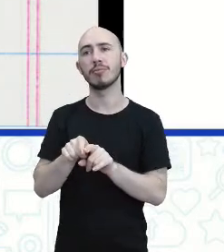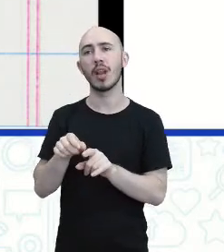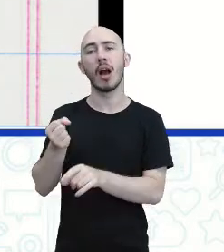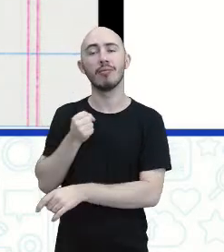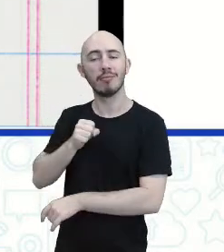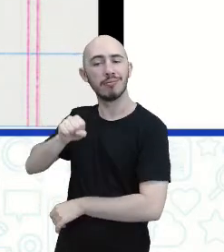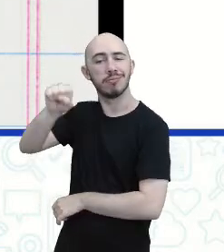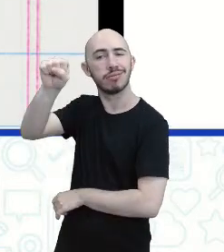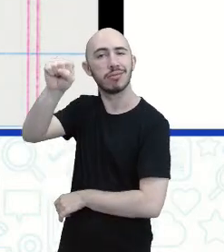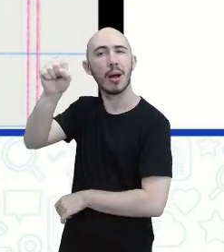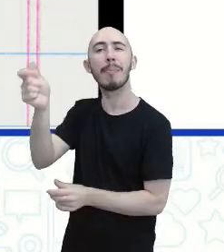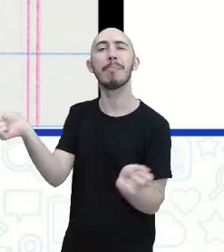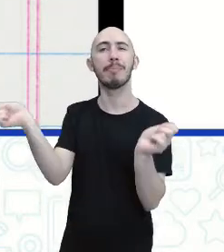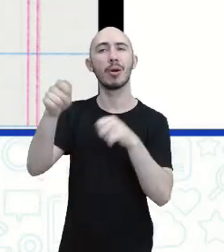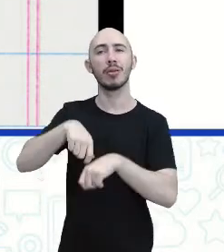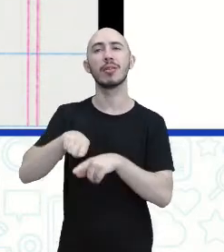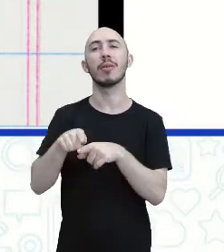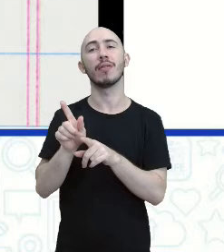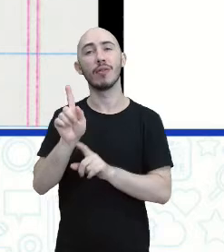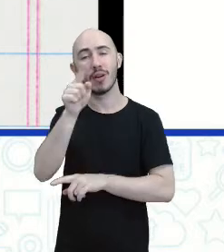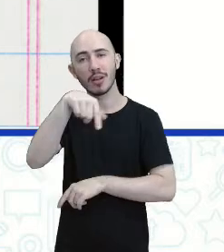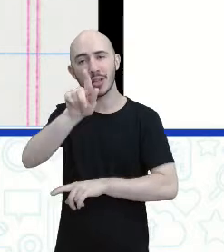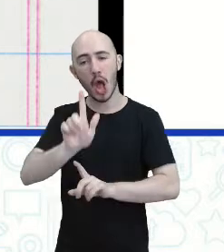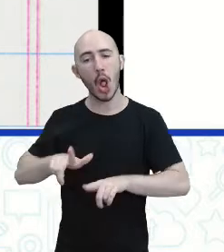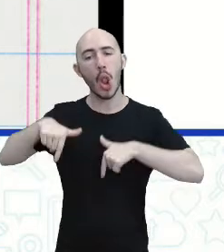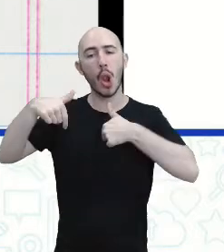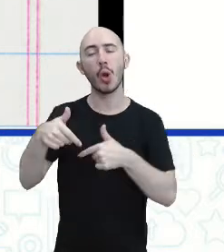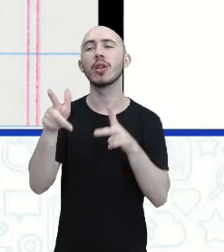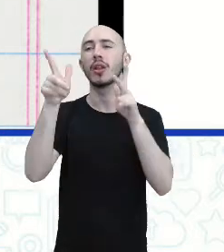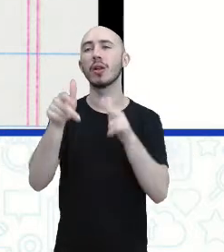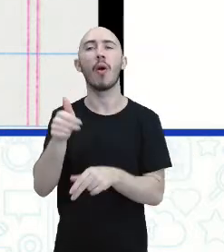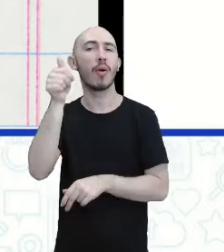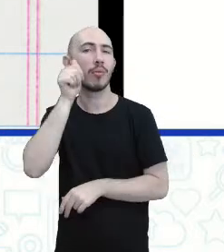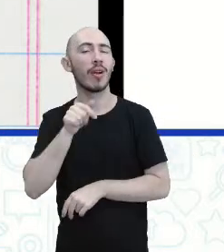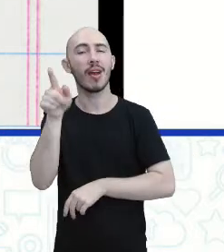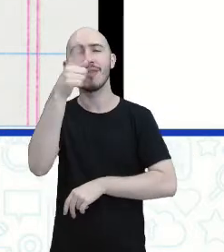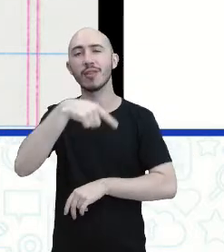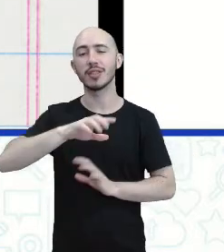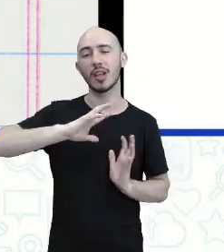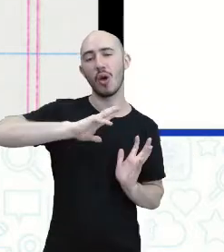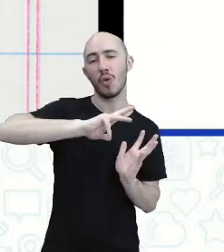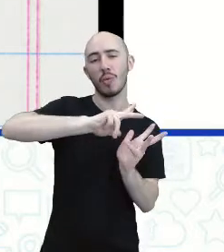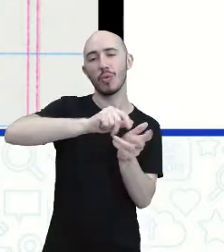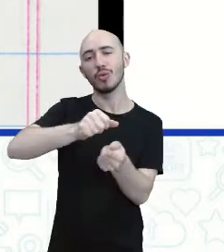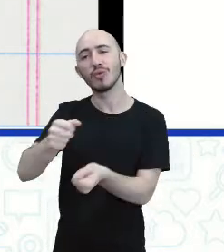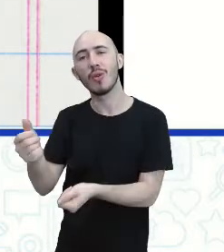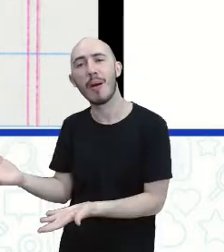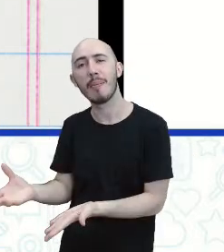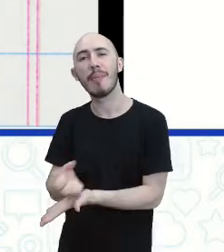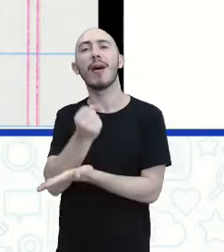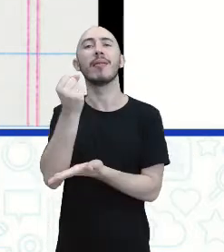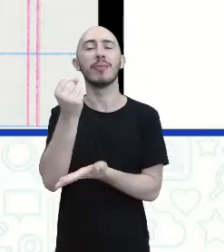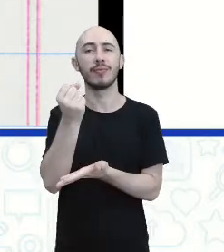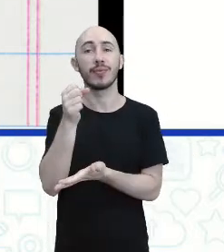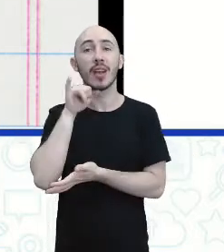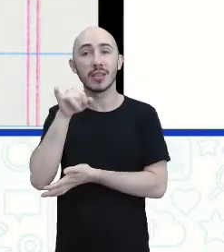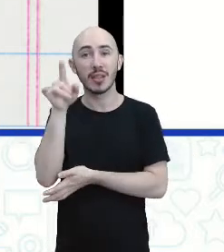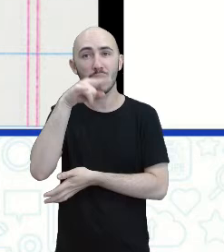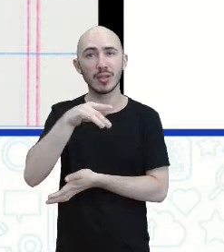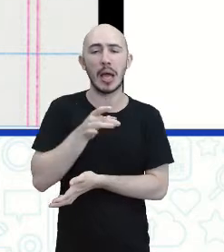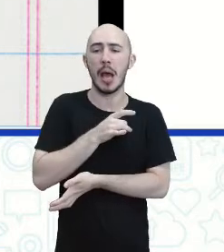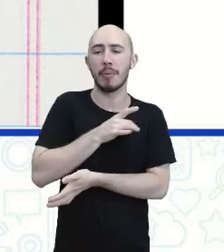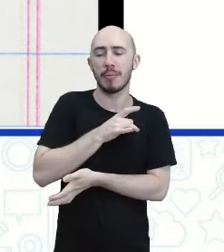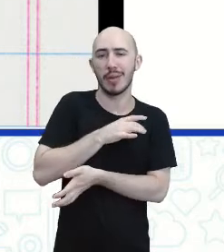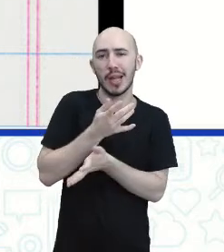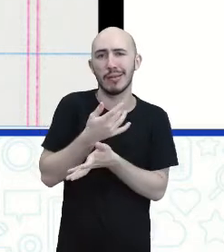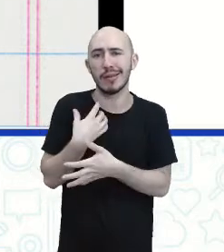como uma garota. Você vai conquistar o mundo. Quando estiver com medo ou insegura, peça